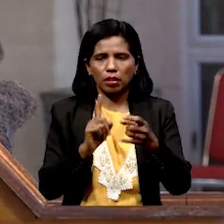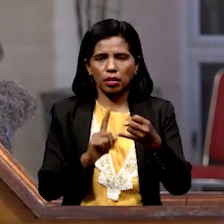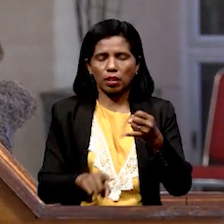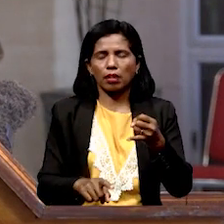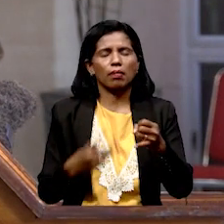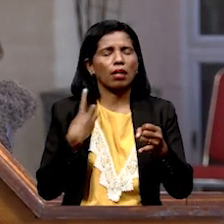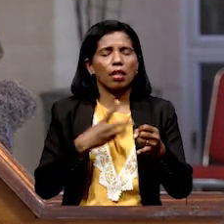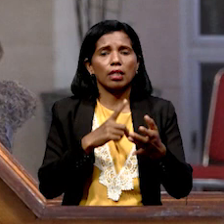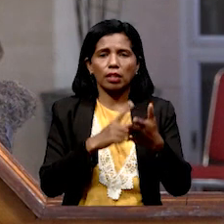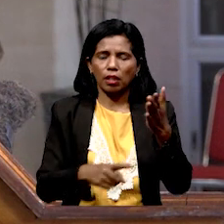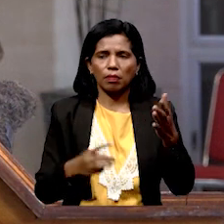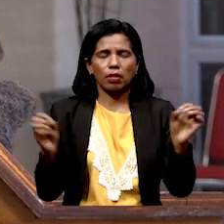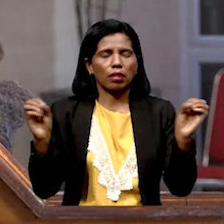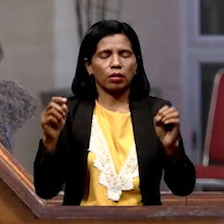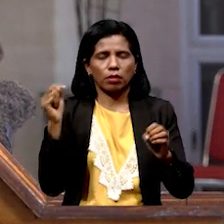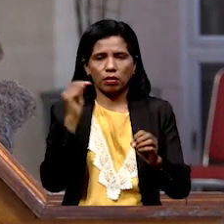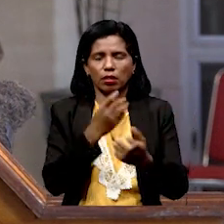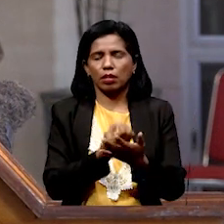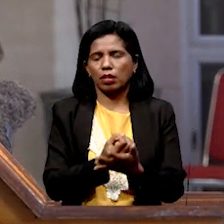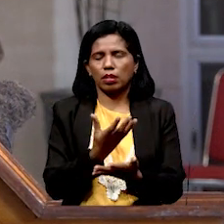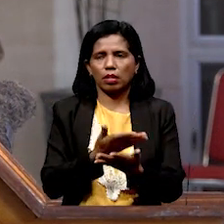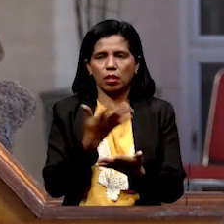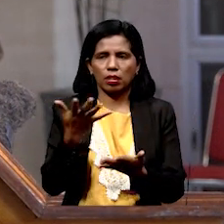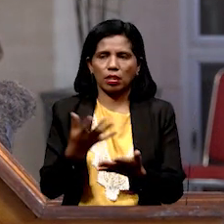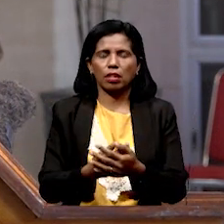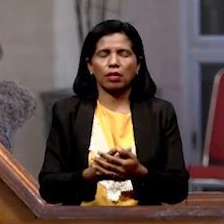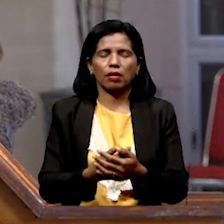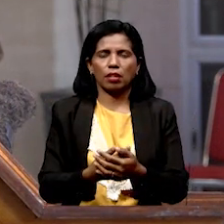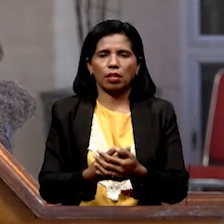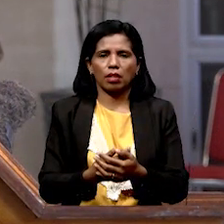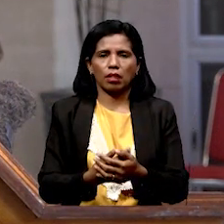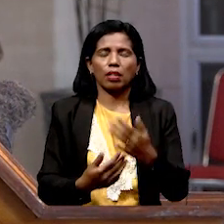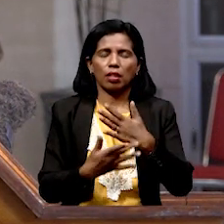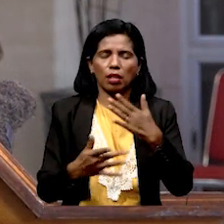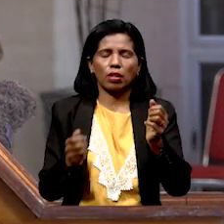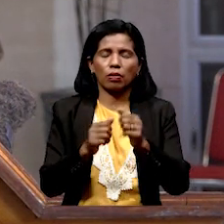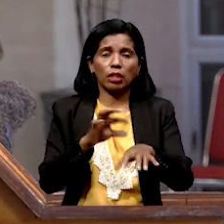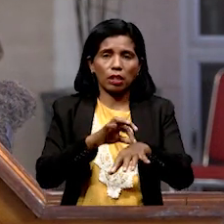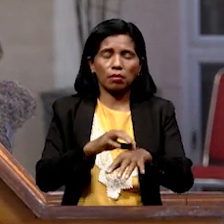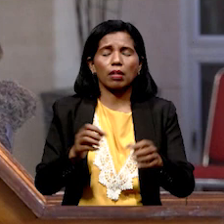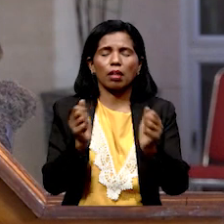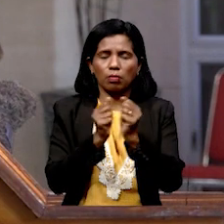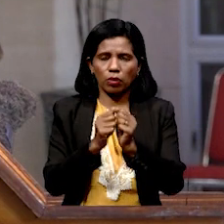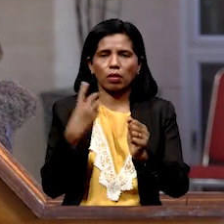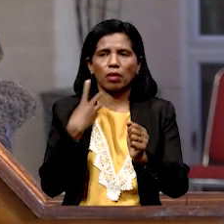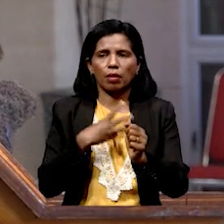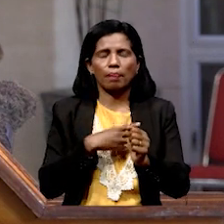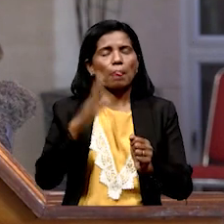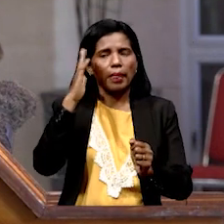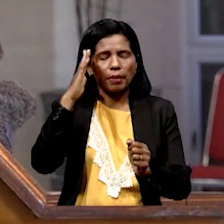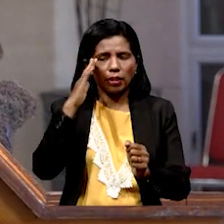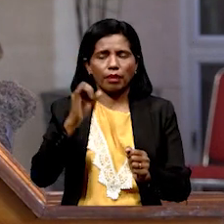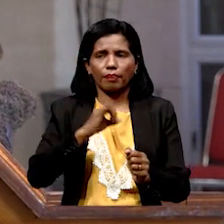osa laos rikusoi rau isi mak kesi ami hamutu be laia ni hatene kata hau